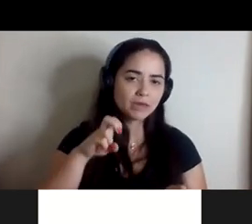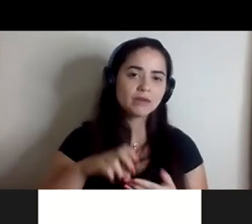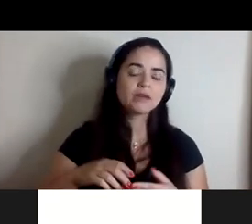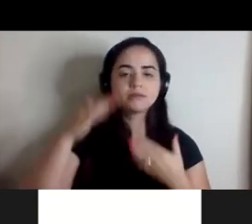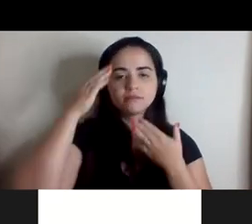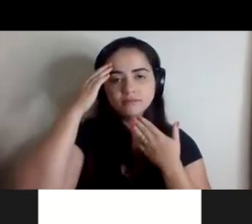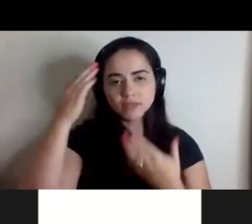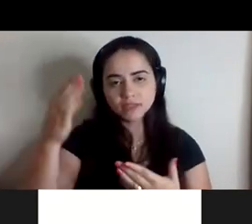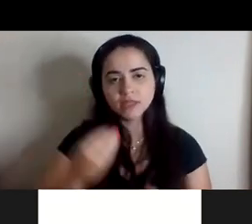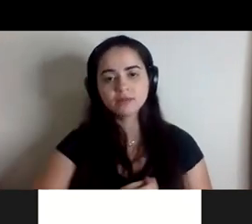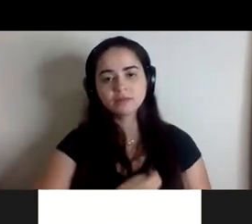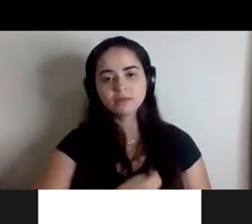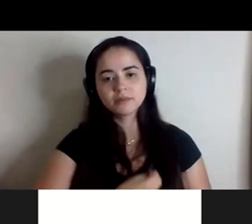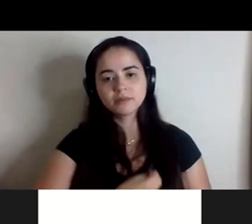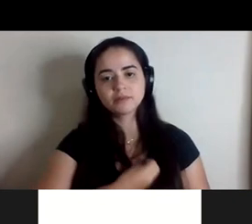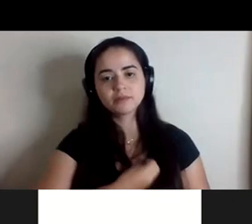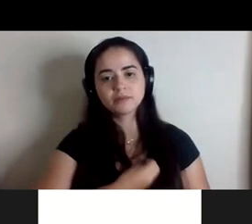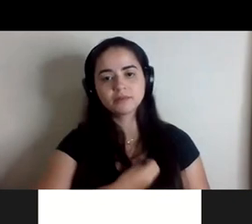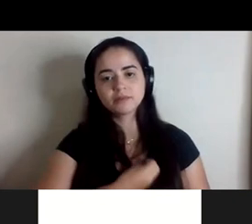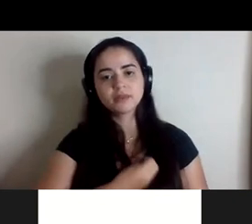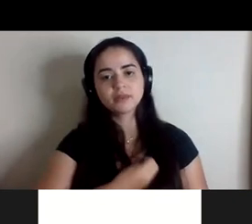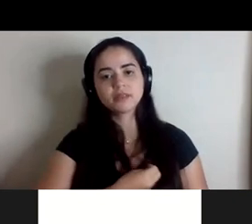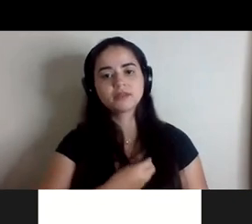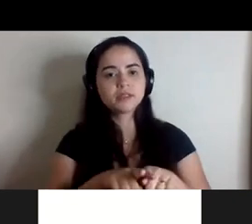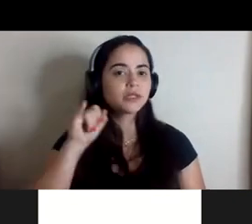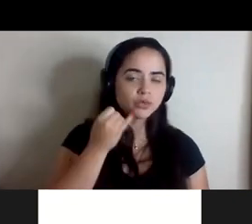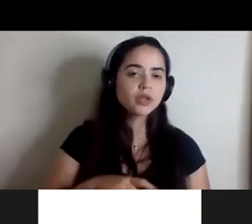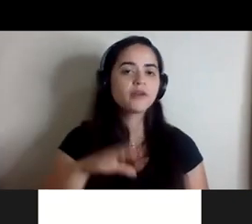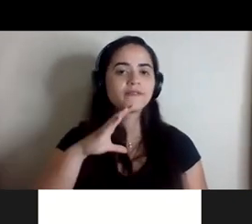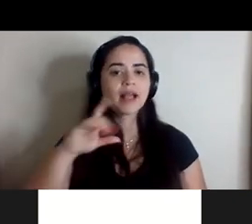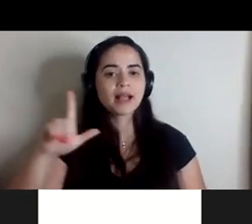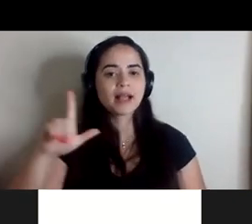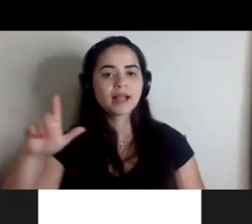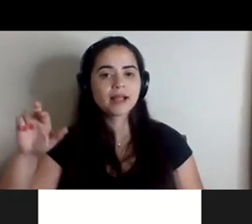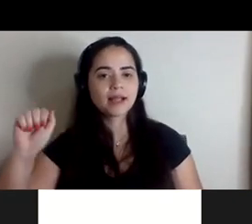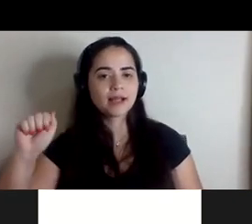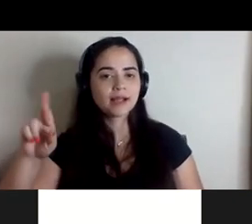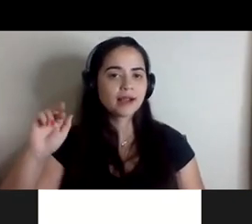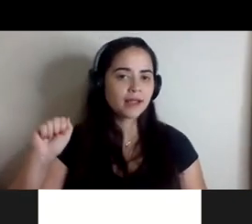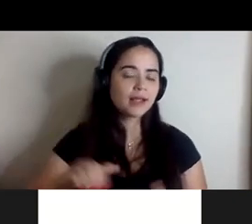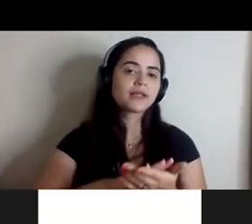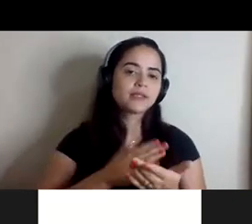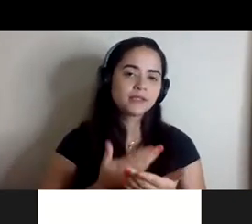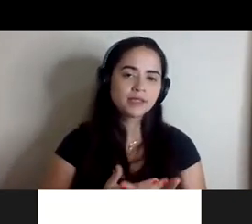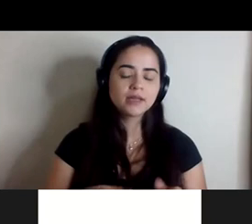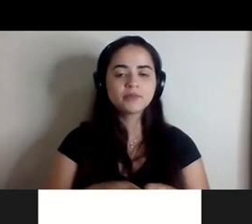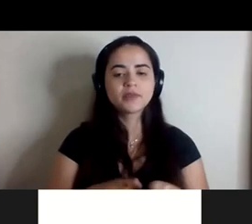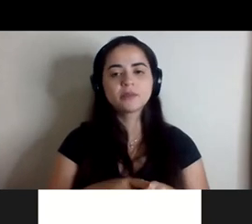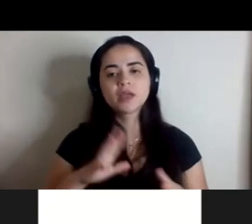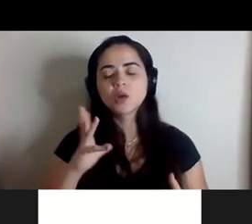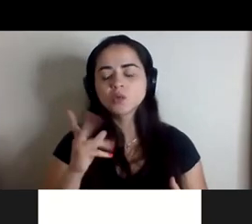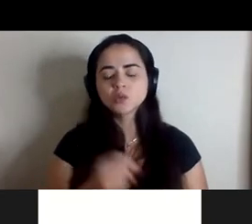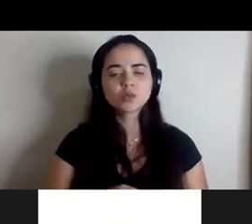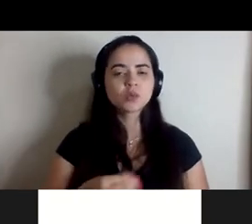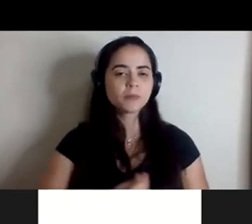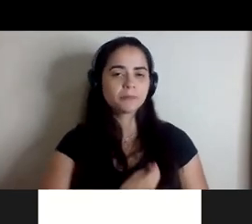agradecendo a sua presença, agradecendo a Jennifer e a Clara, né, por estarem aqui conosco, e também